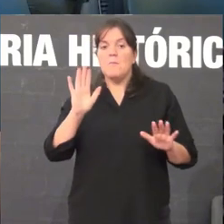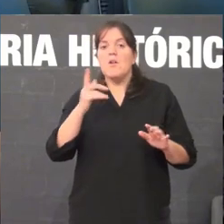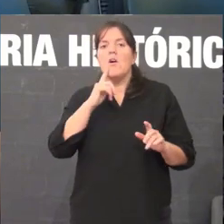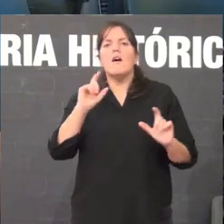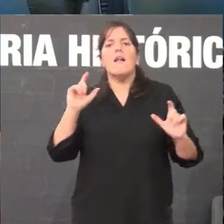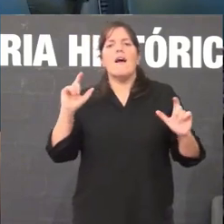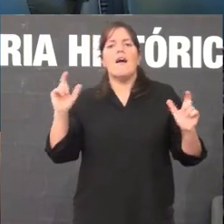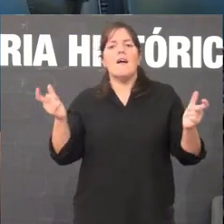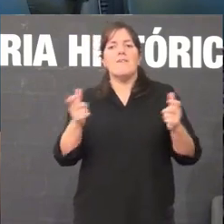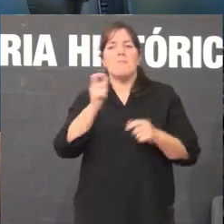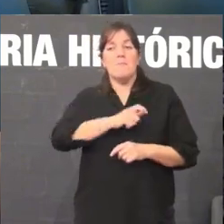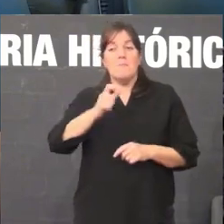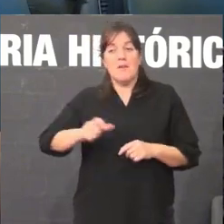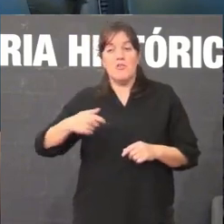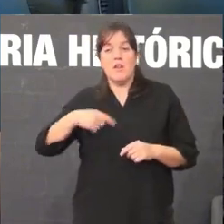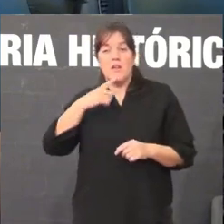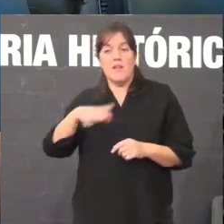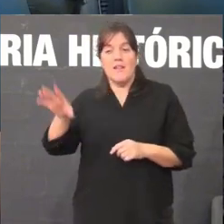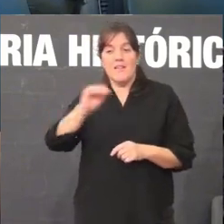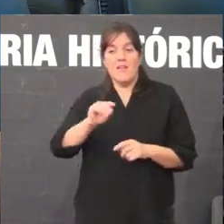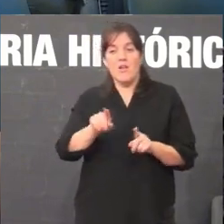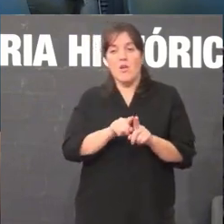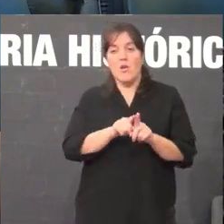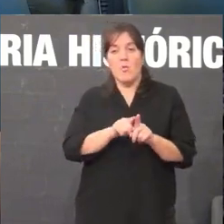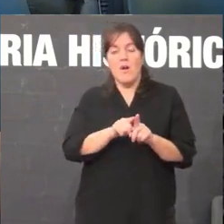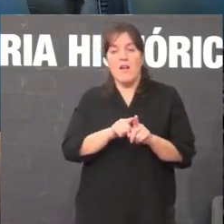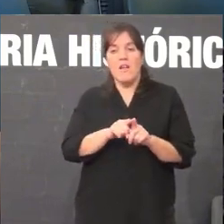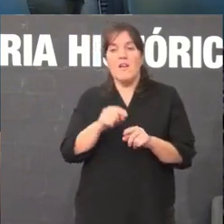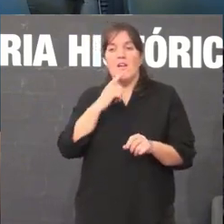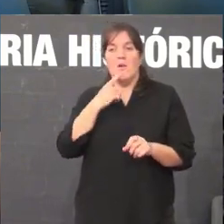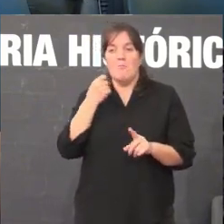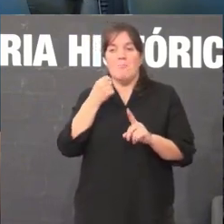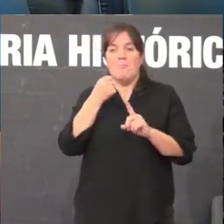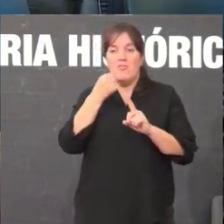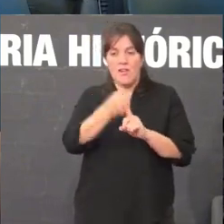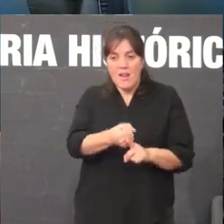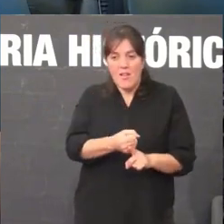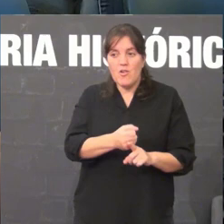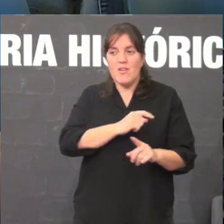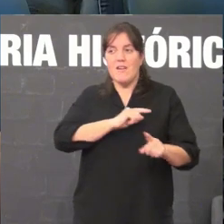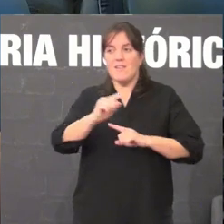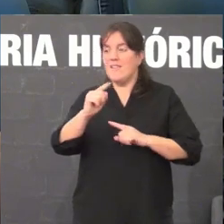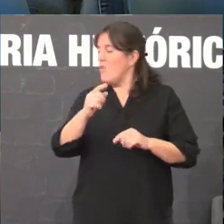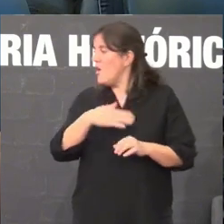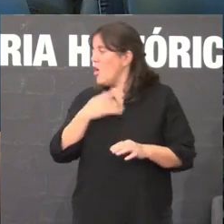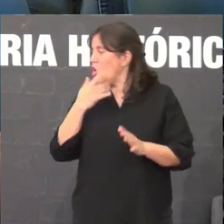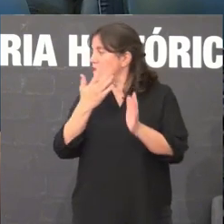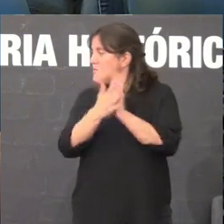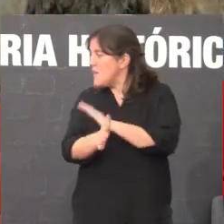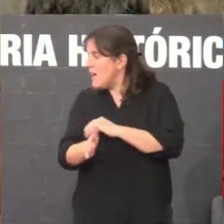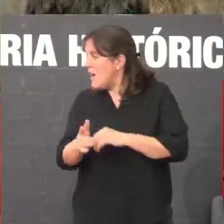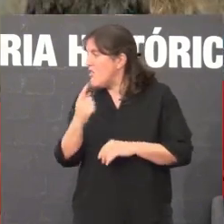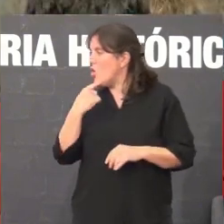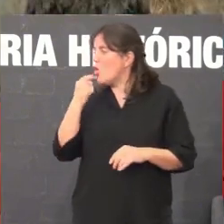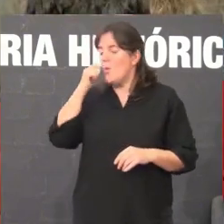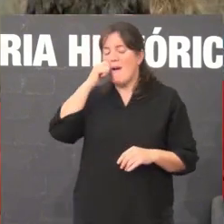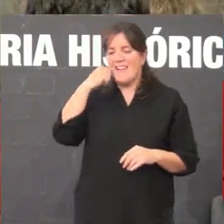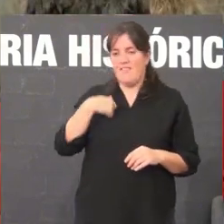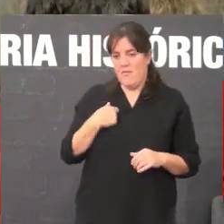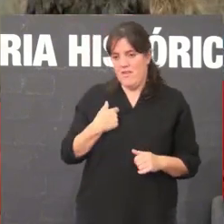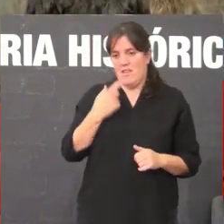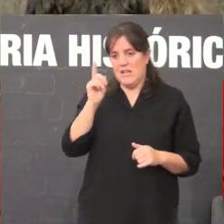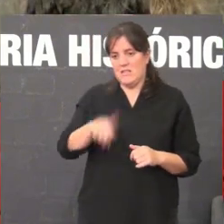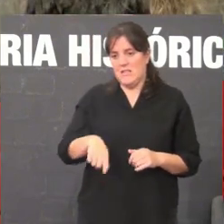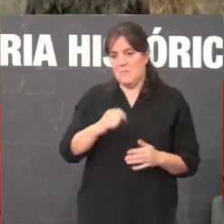não morrendo foram submetidos a bárbaras torturas, tendo eles ficado com marcas, fossem físicas,